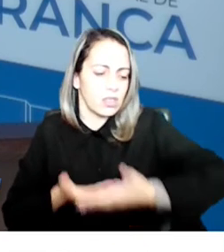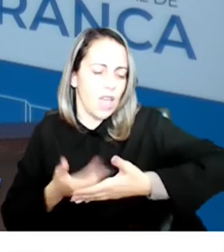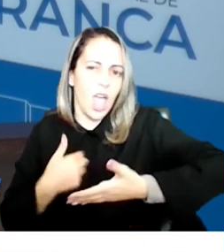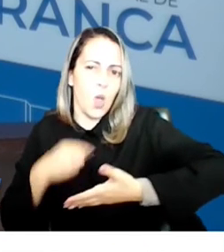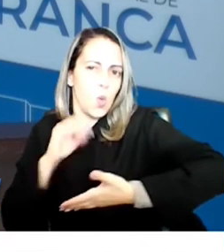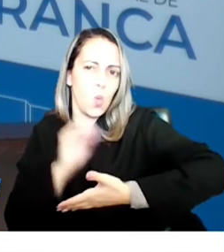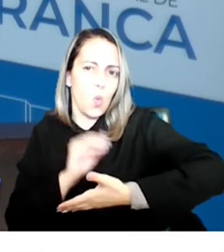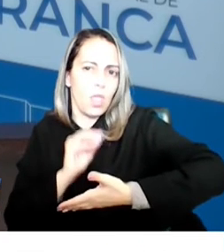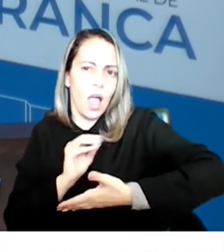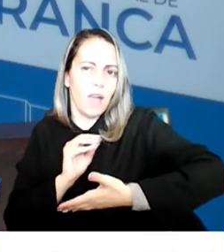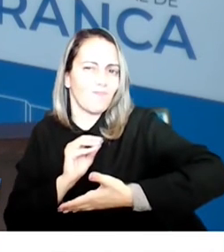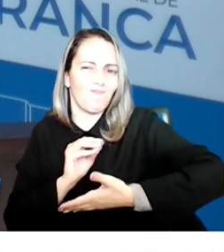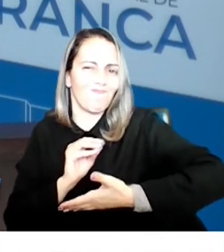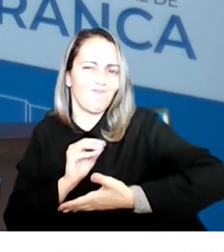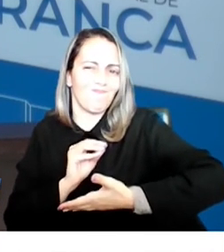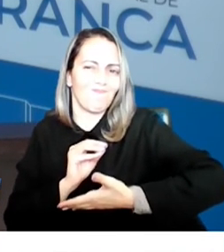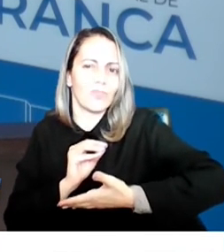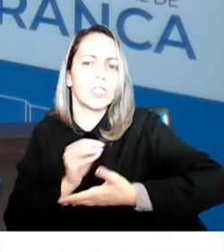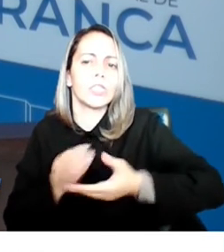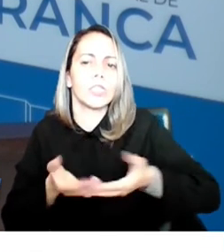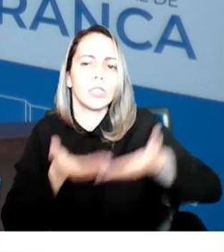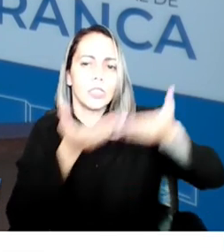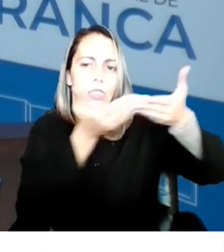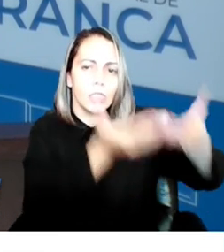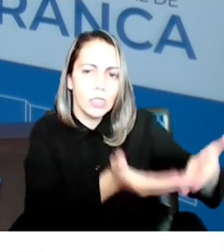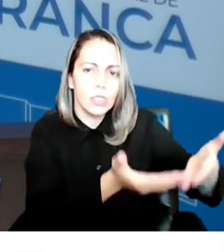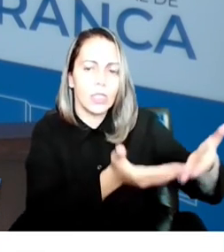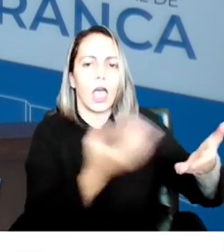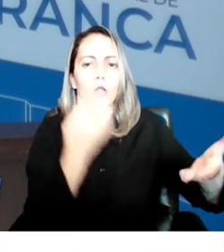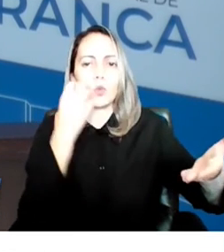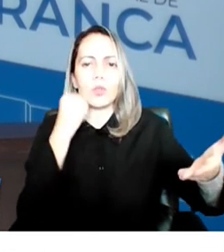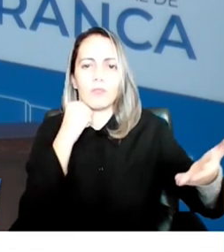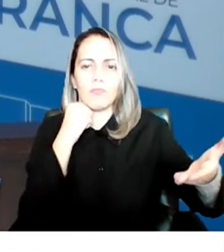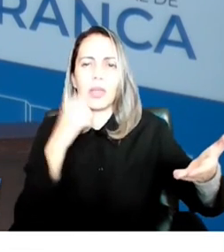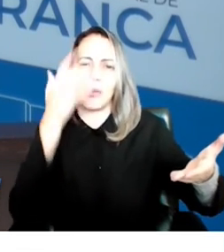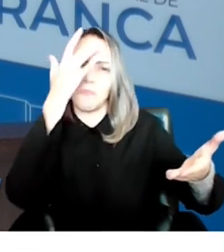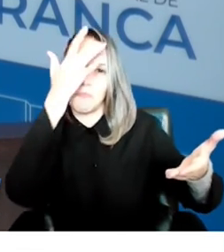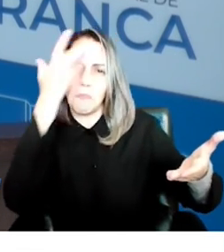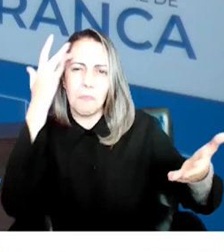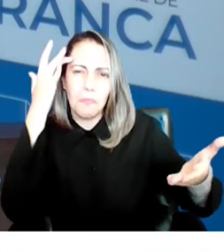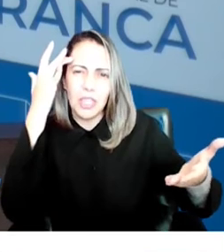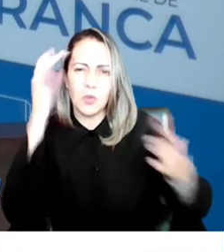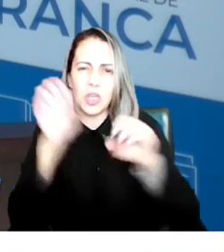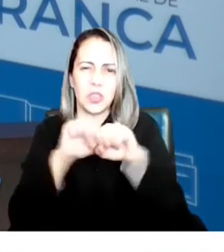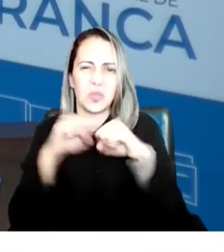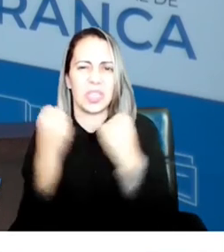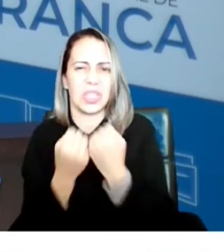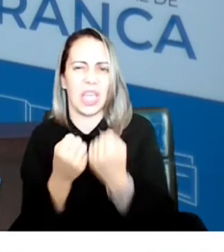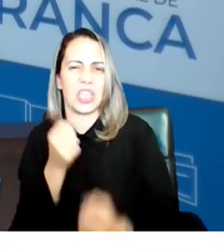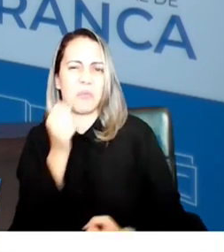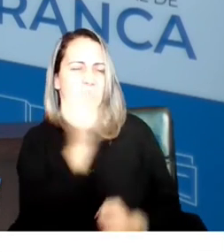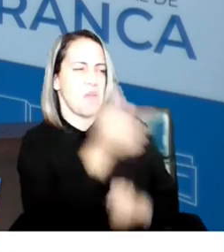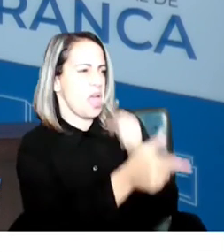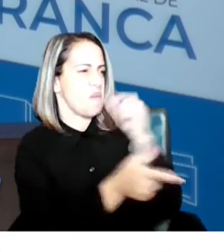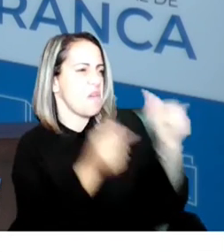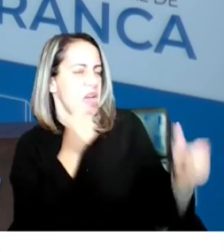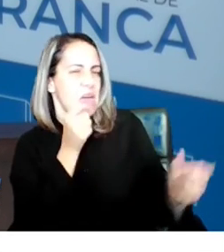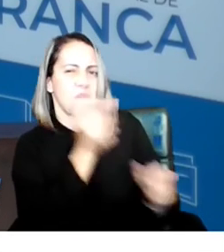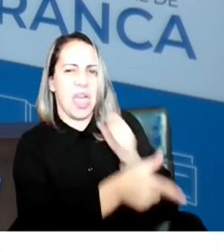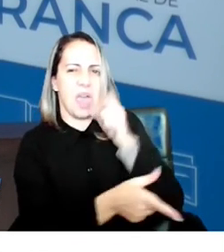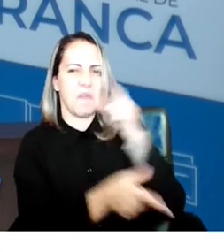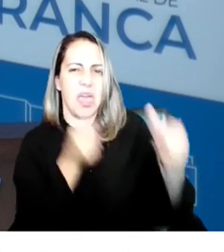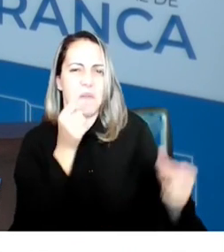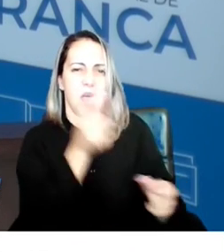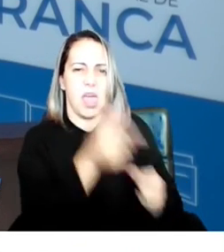criança, entregou para adoção, foi crucificada. Então, a gente precisa começar a entender o